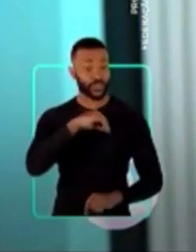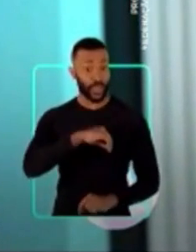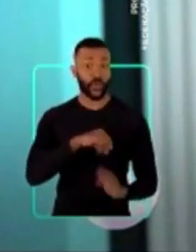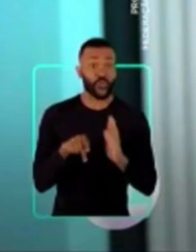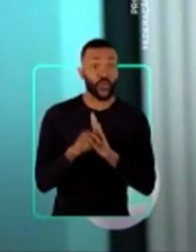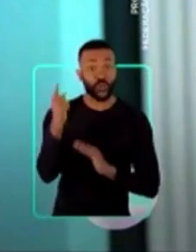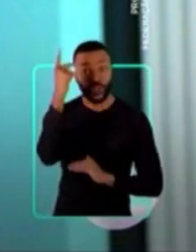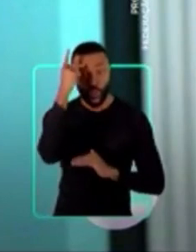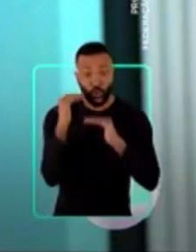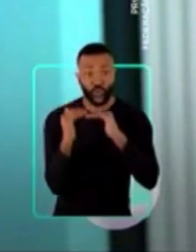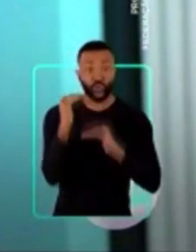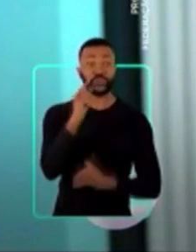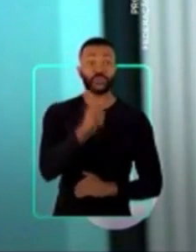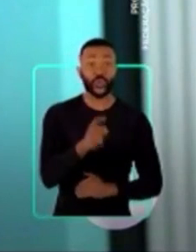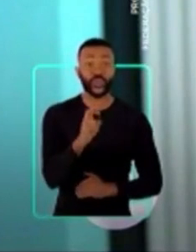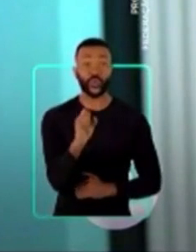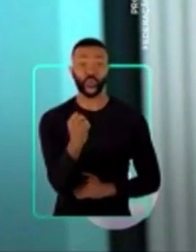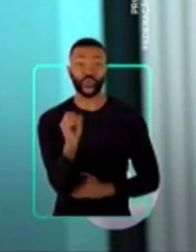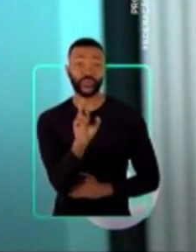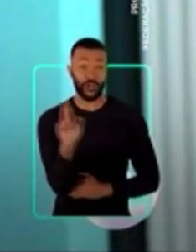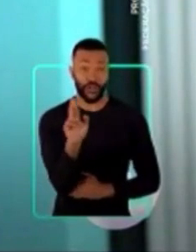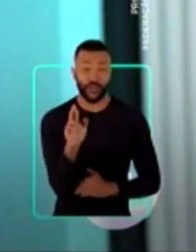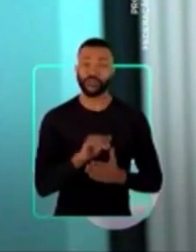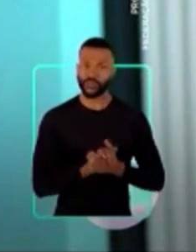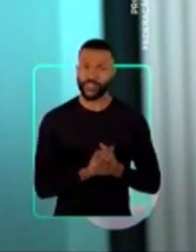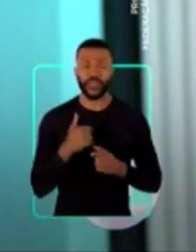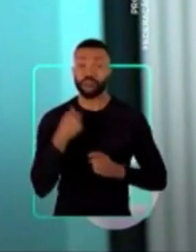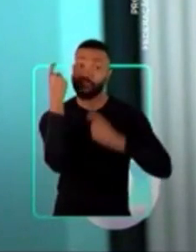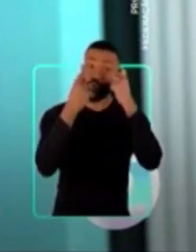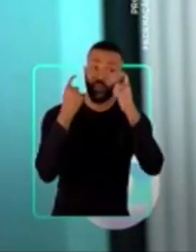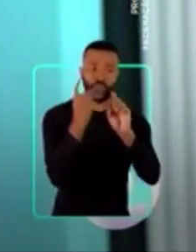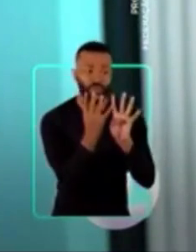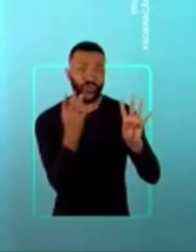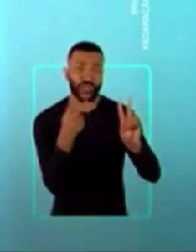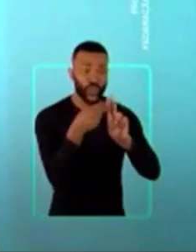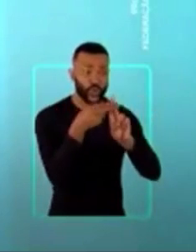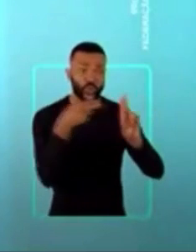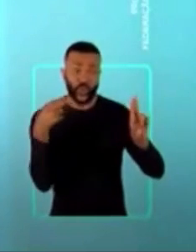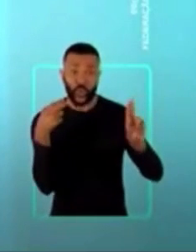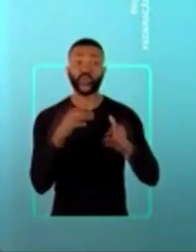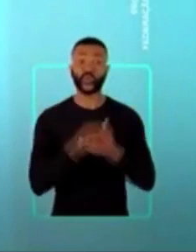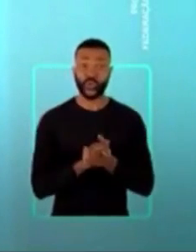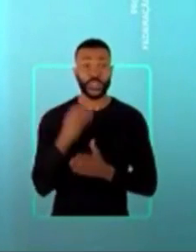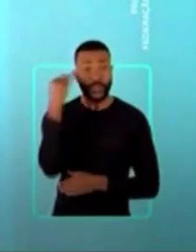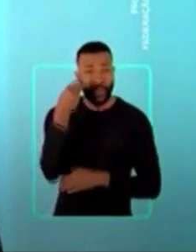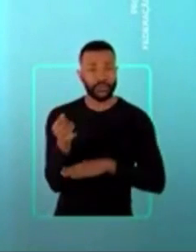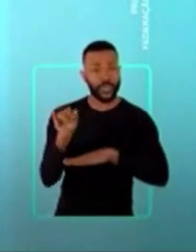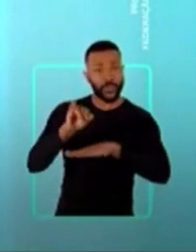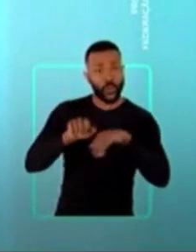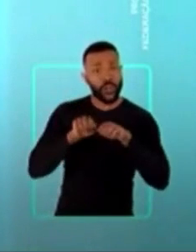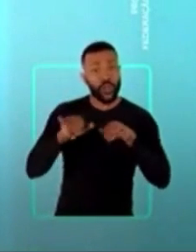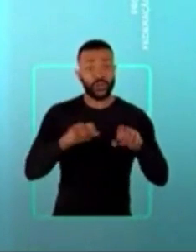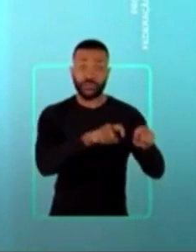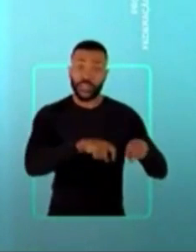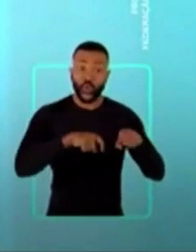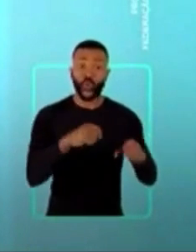salário mínimo de São Paulo para R$ 1.580. Eu estou preocupado com a fila do SUS e vou levar a experiência da capital para o